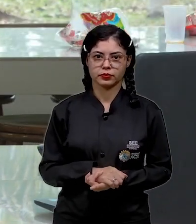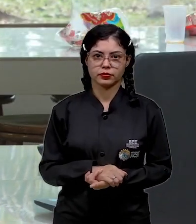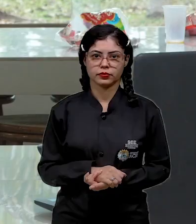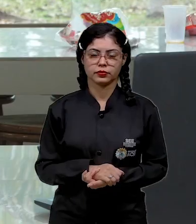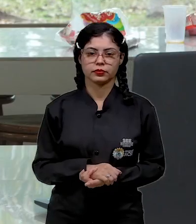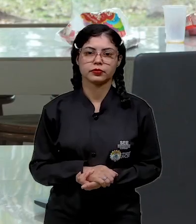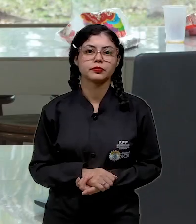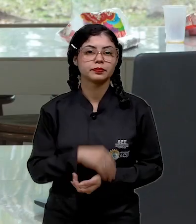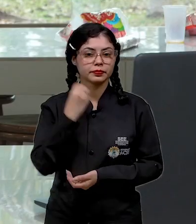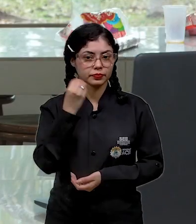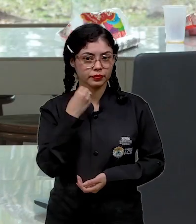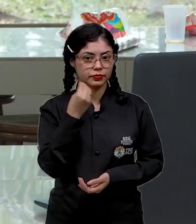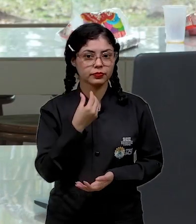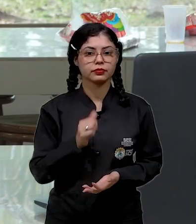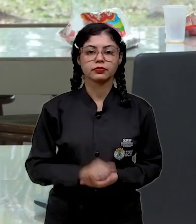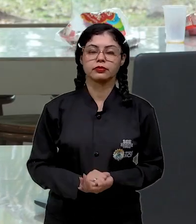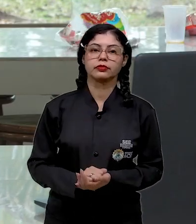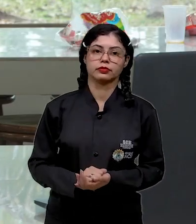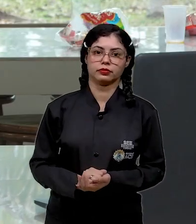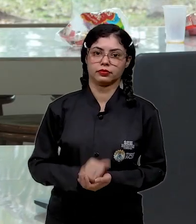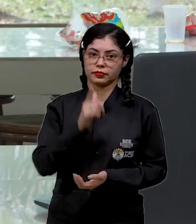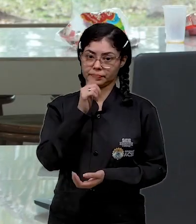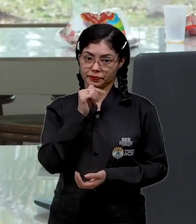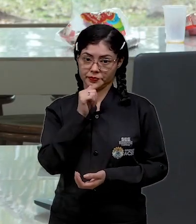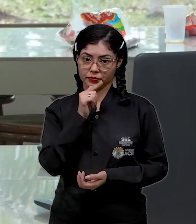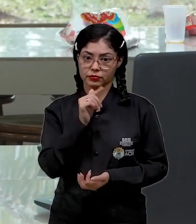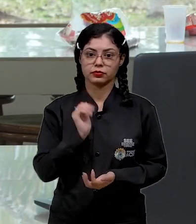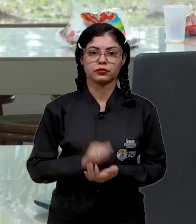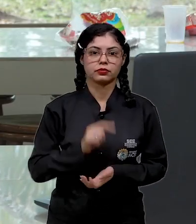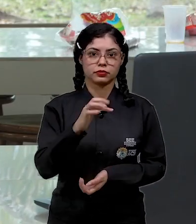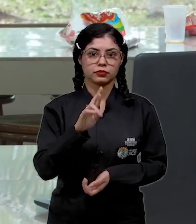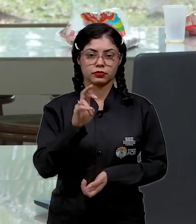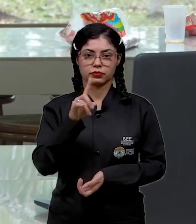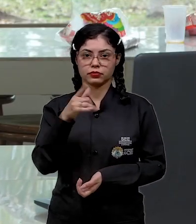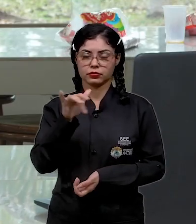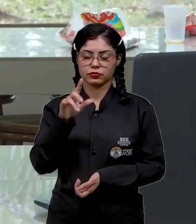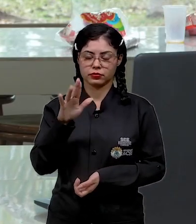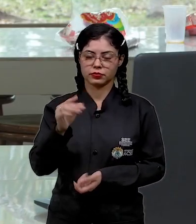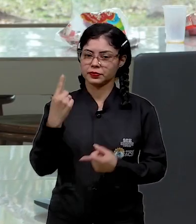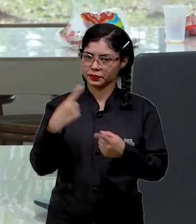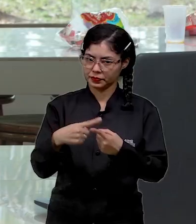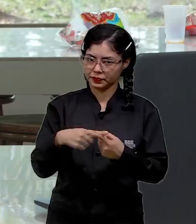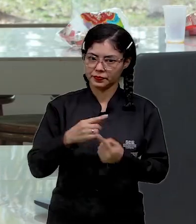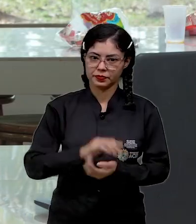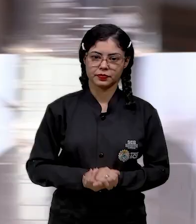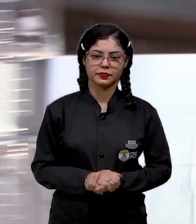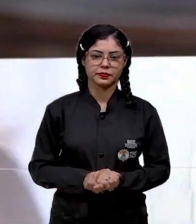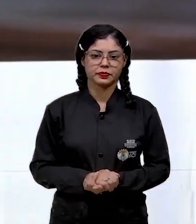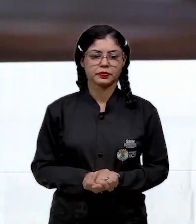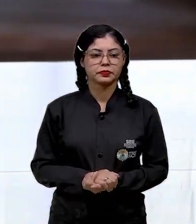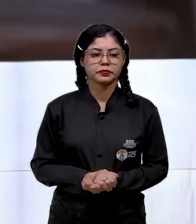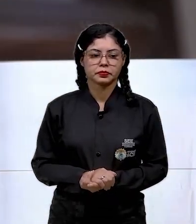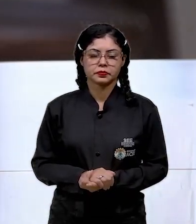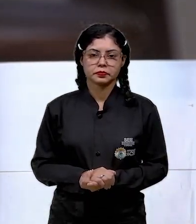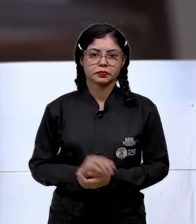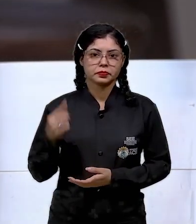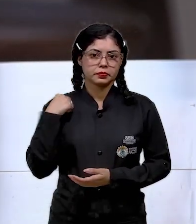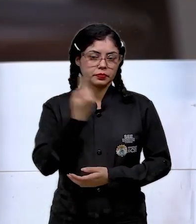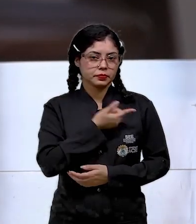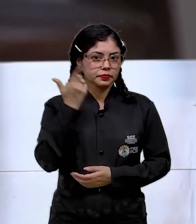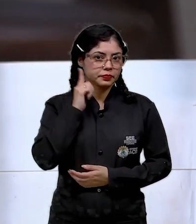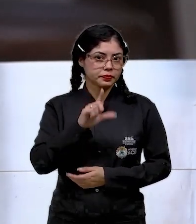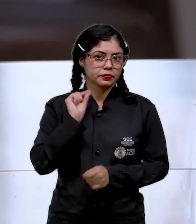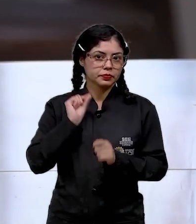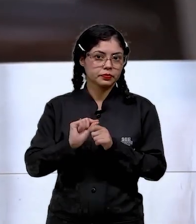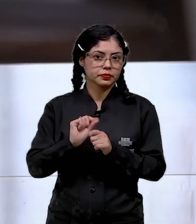essa experiência, gente, ela chama água furiosa. Daqui a pouco vocês já vão entender por quê. Então aqui, para que a gente consiga realizá-la, a